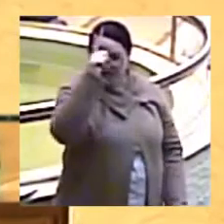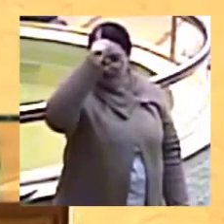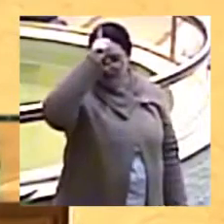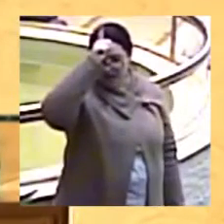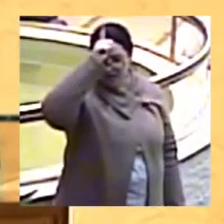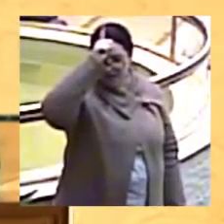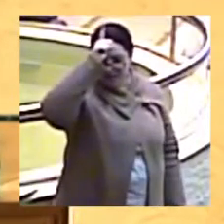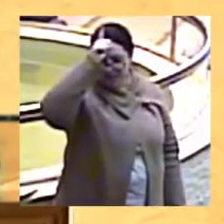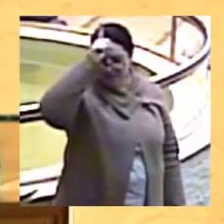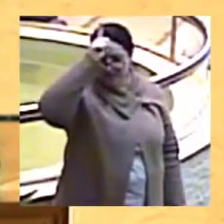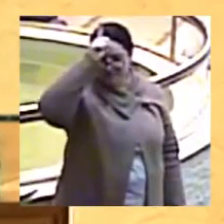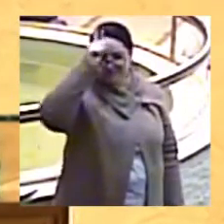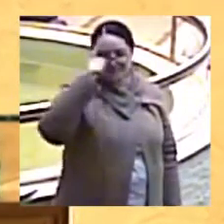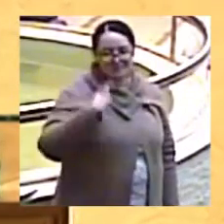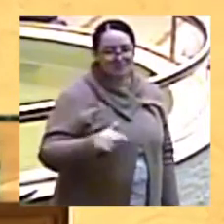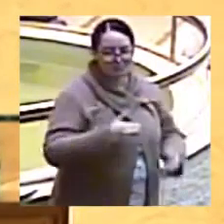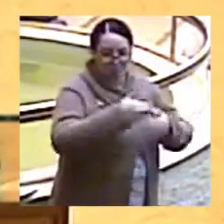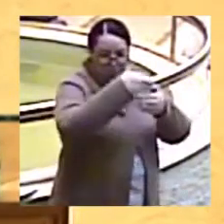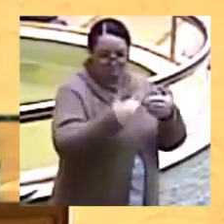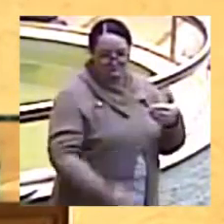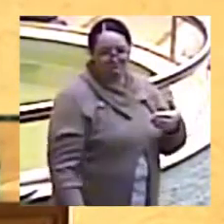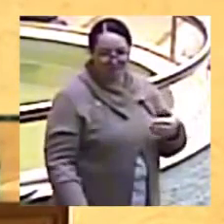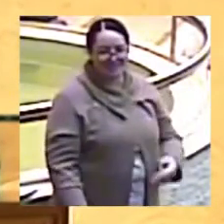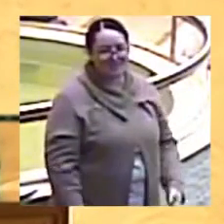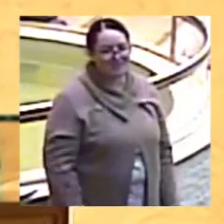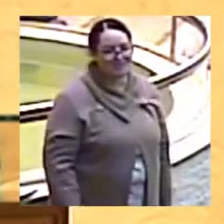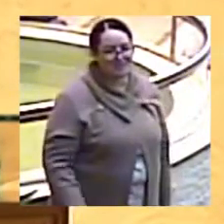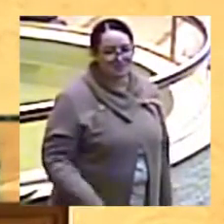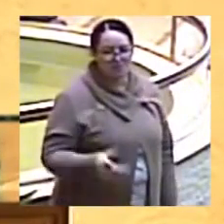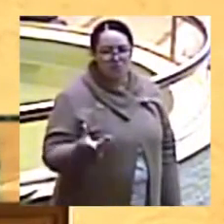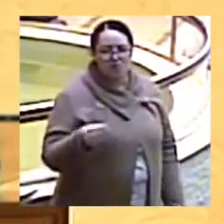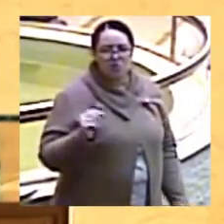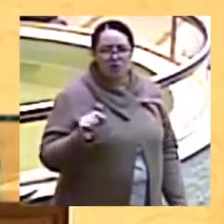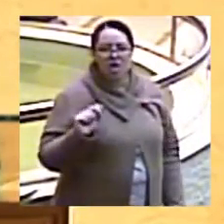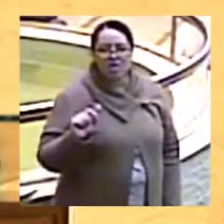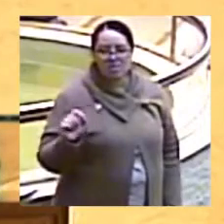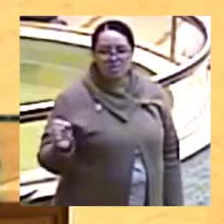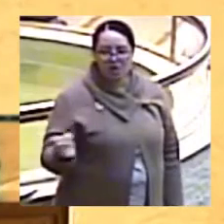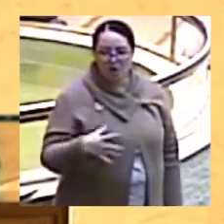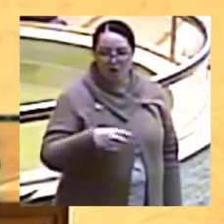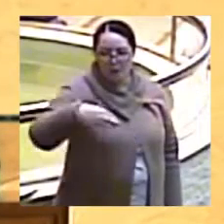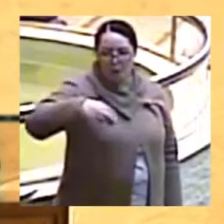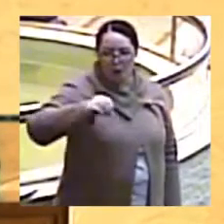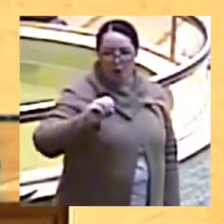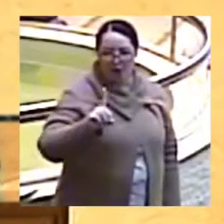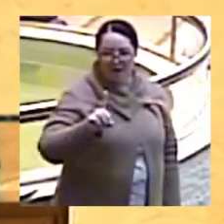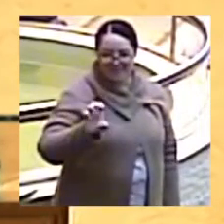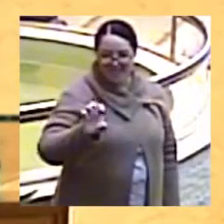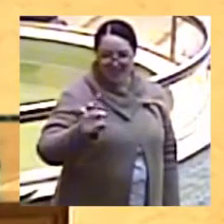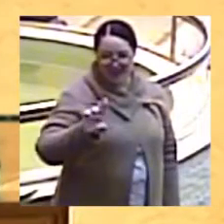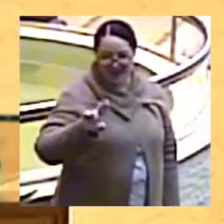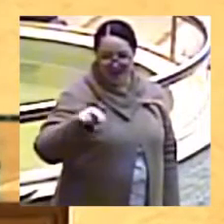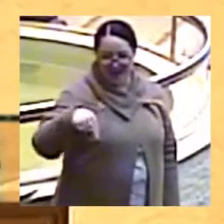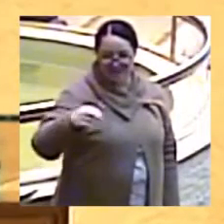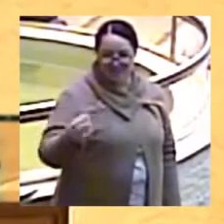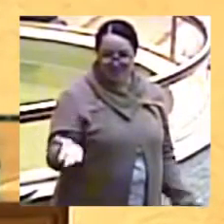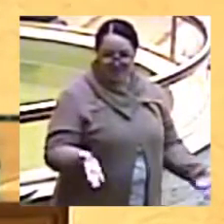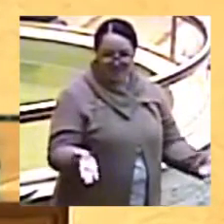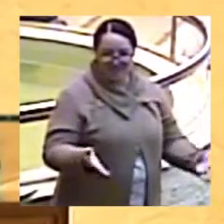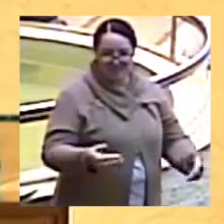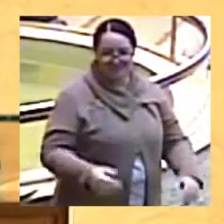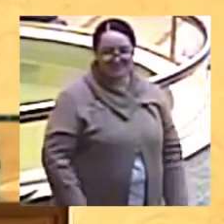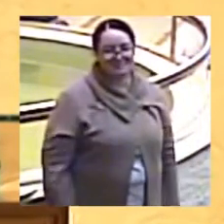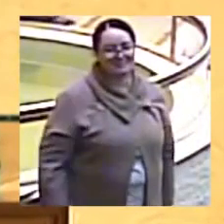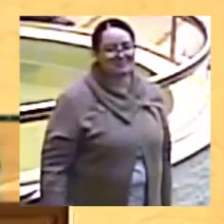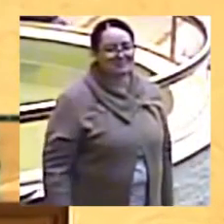1989, o pós-modernismo. Alguns acreditam a crise da modernidade. E a ideia